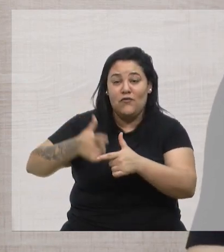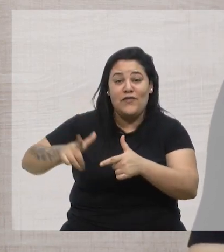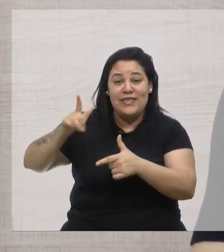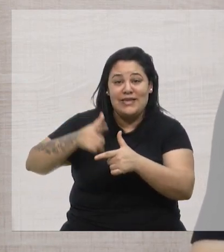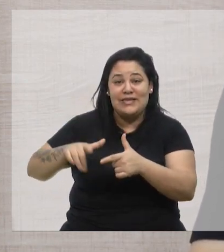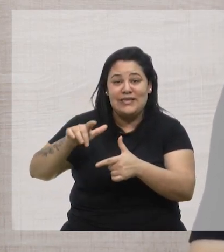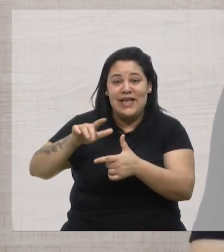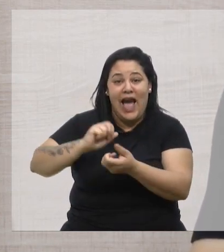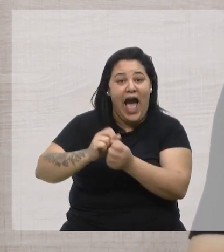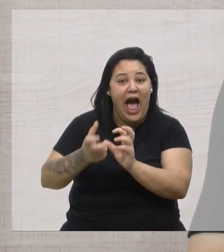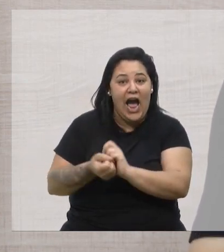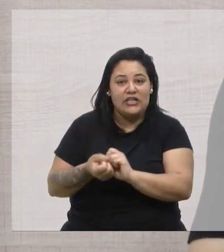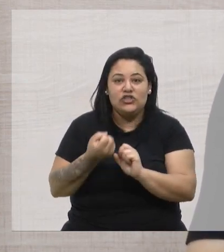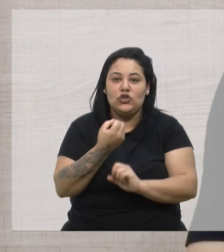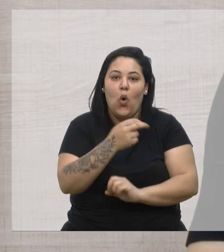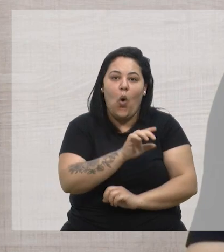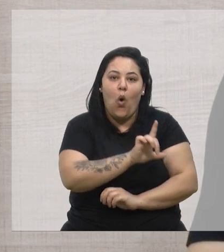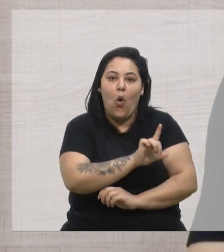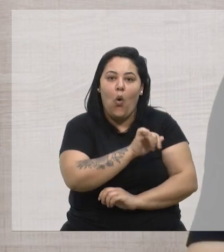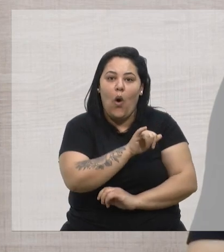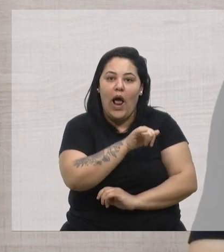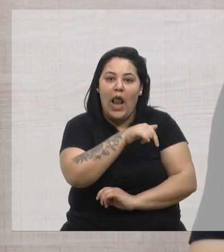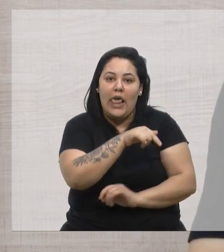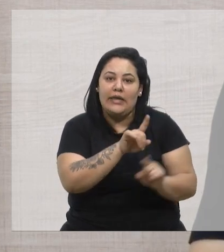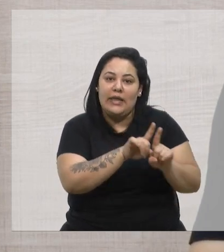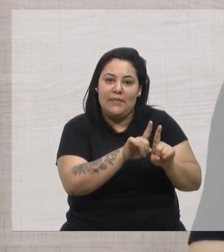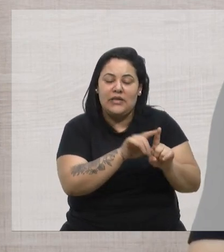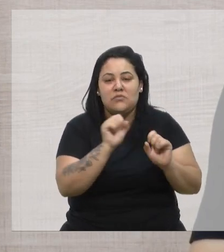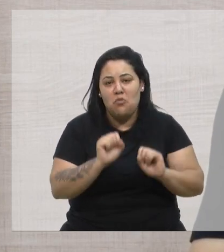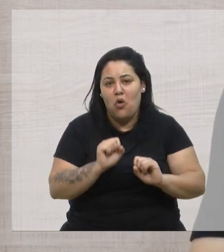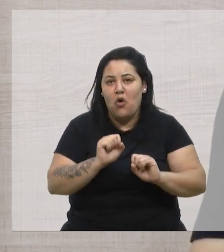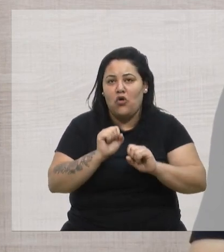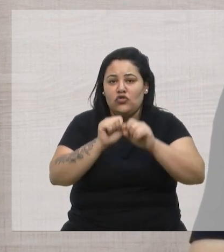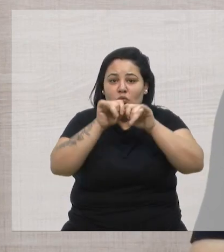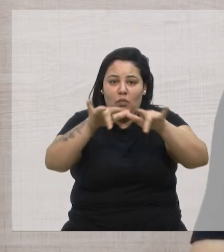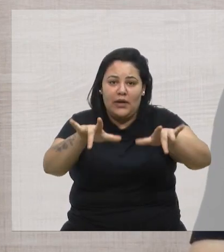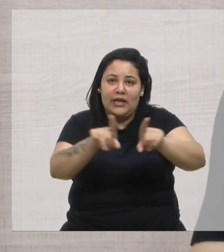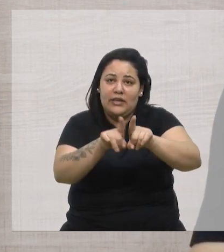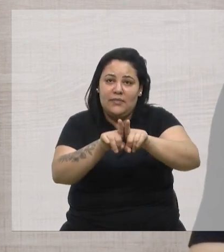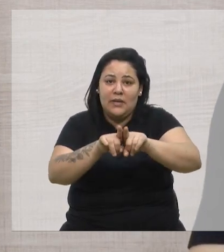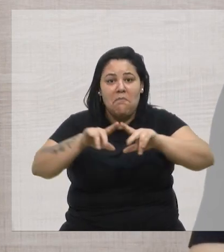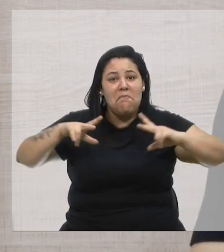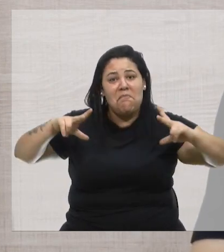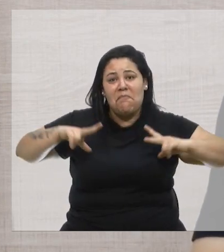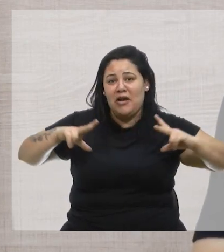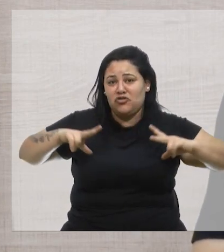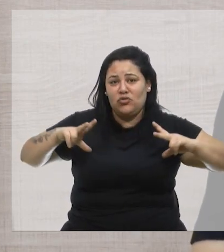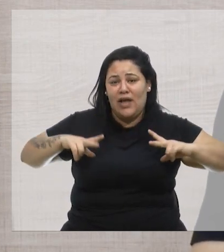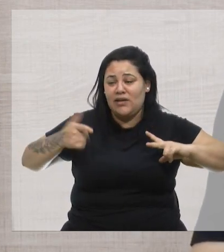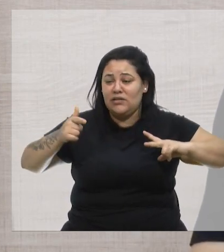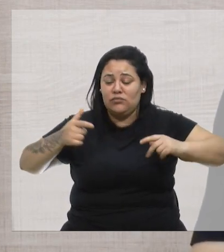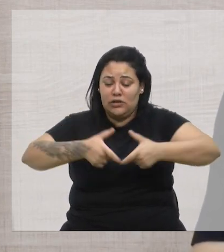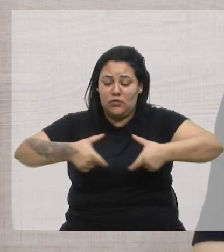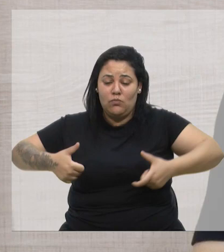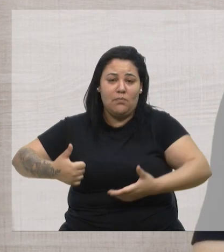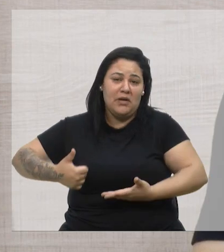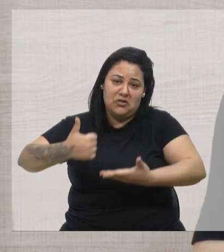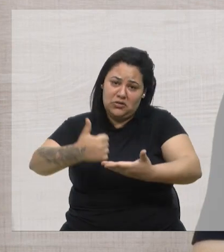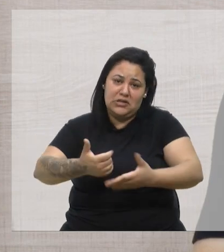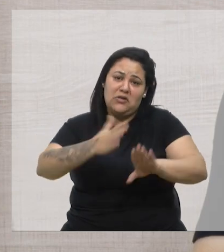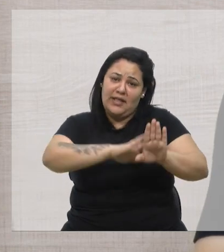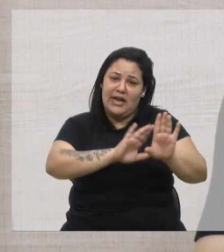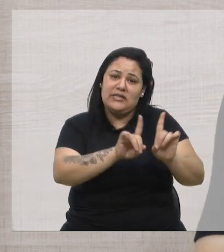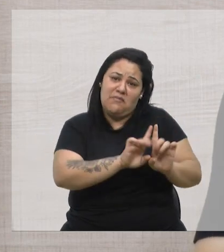se cabe ser levado para a LIC, ou mesmo se a gente pode publicar aquilo ali por conta da gente, né, sem ter